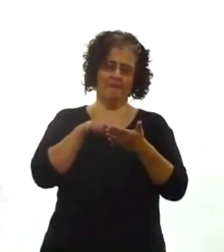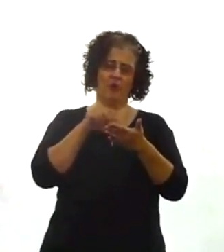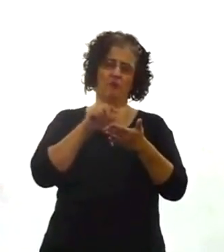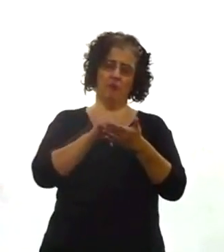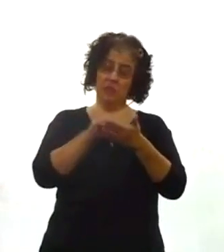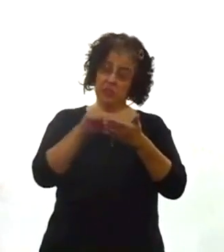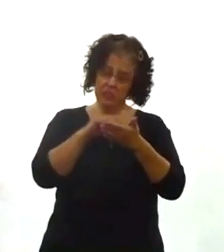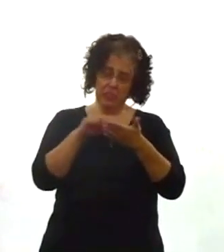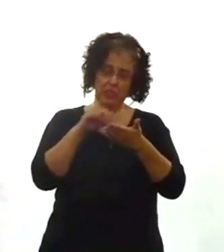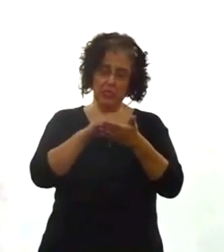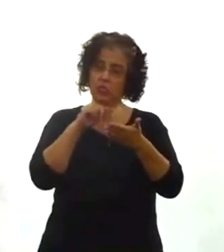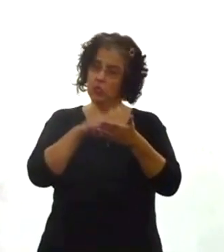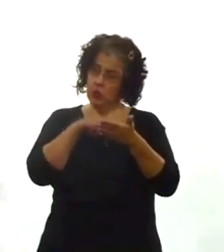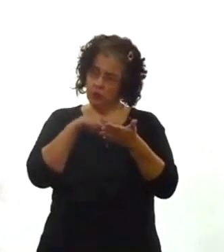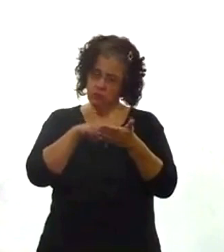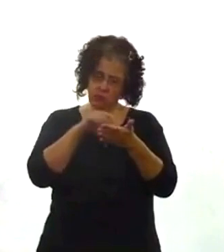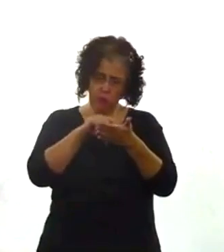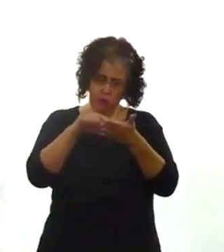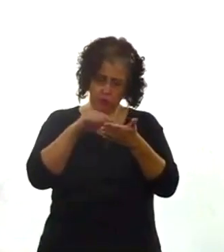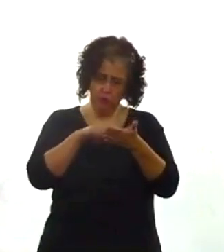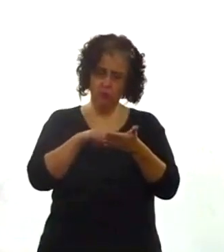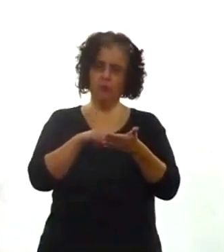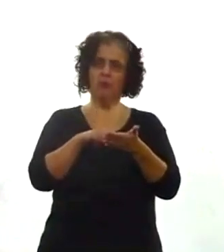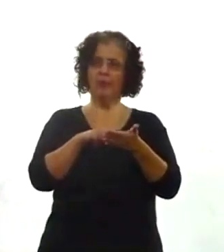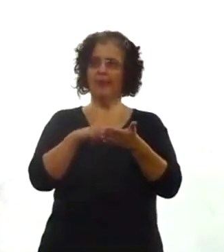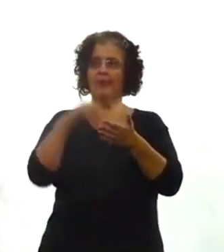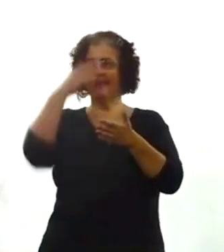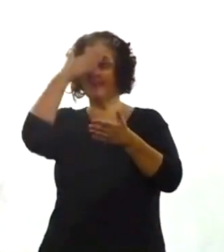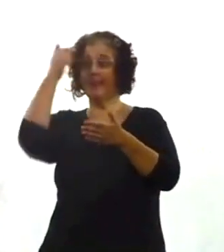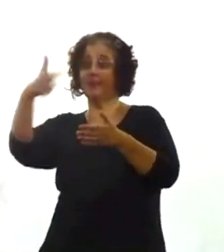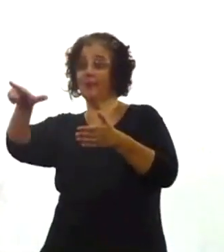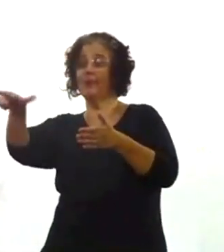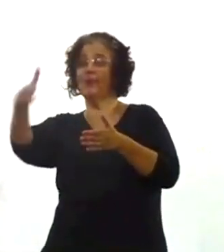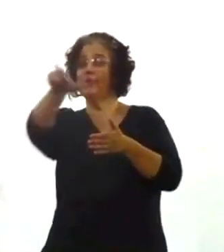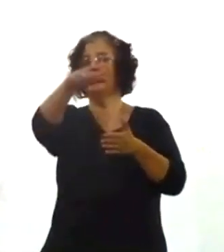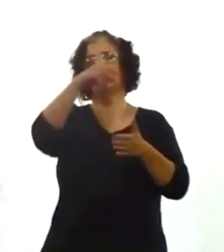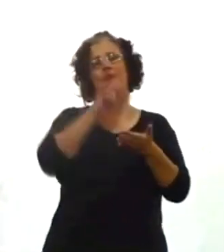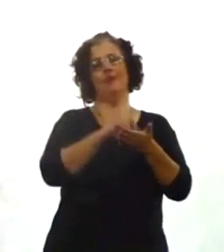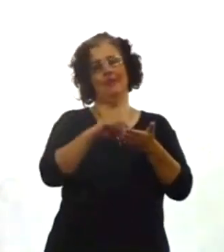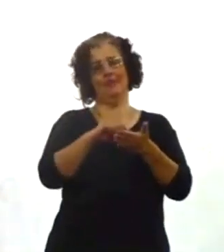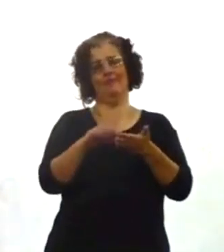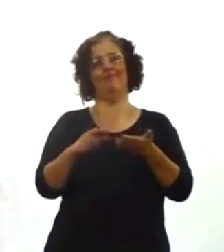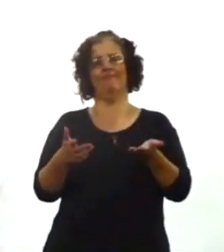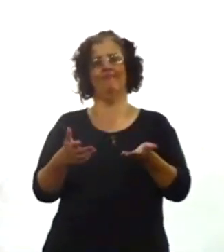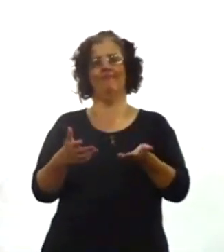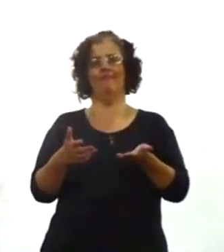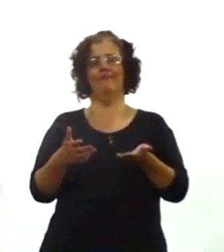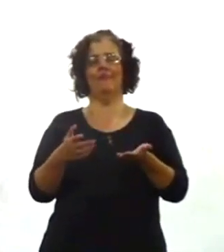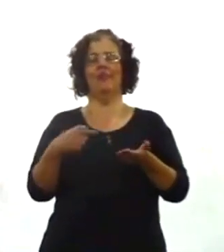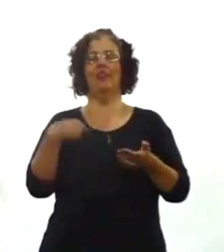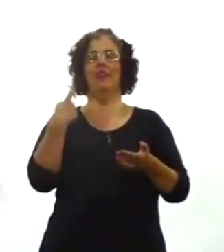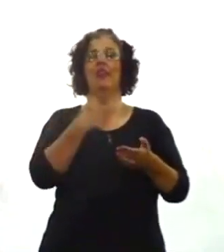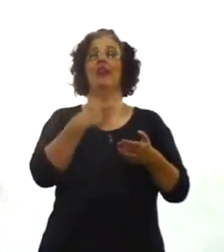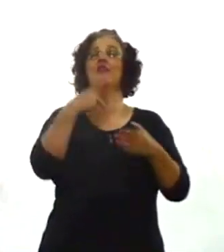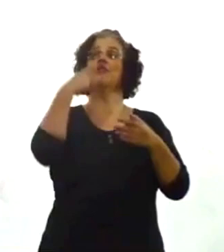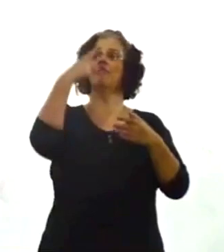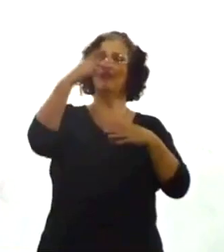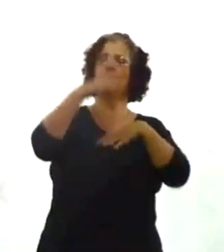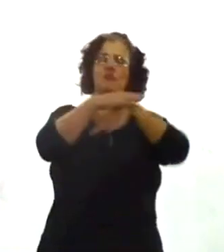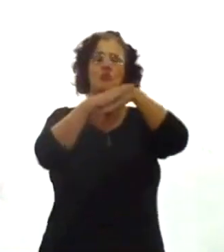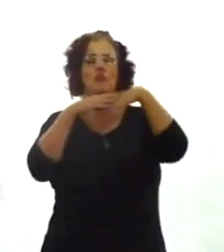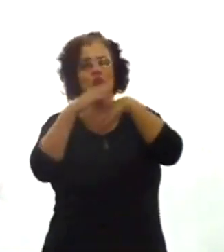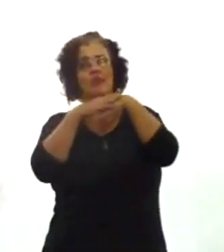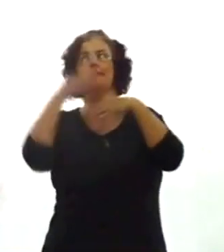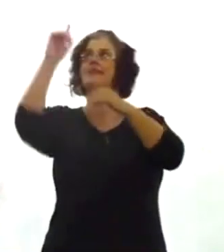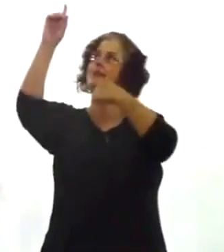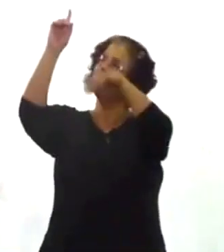outros, ao redor às vezes. É o caso aqui. Nós falamos demais desse texto sobre a consolação que Deus nos dá,